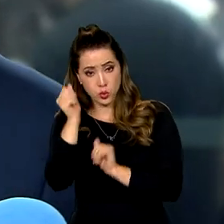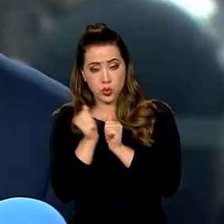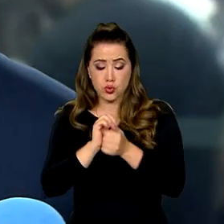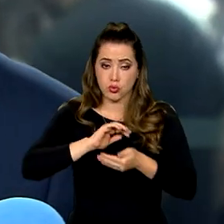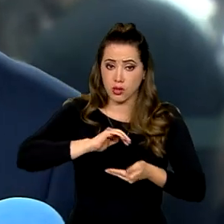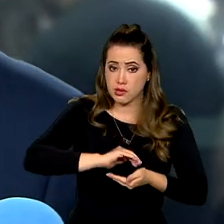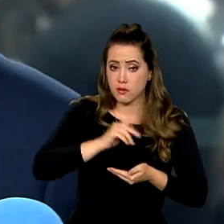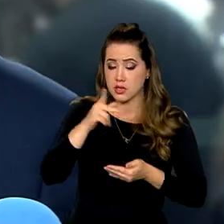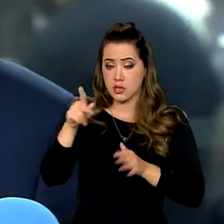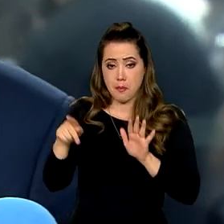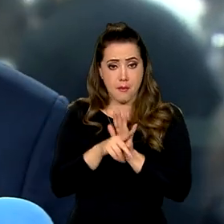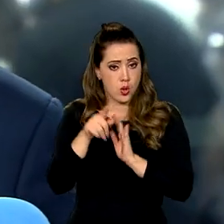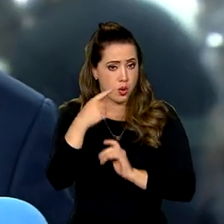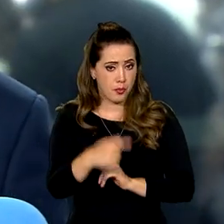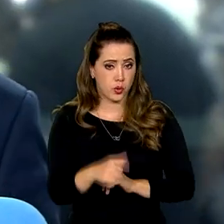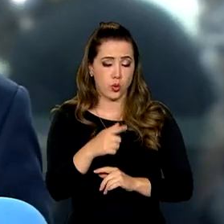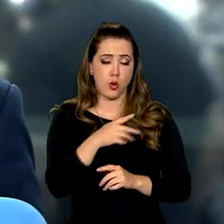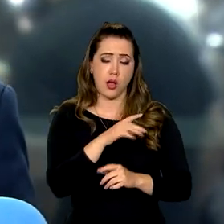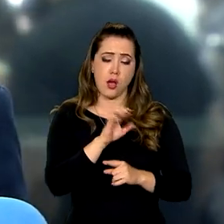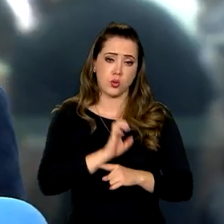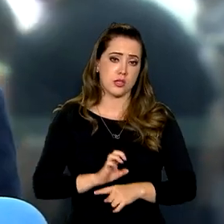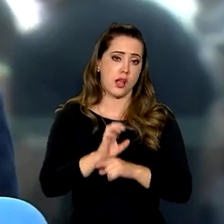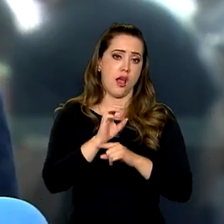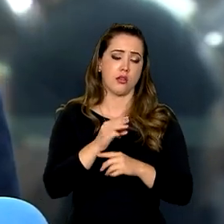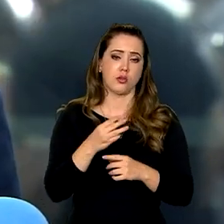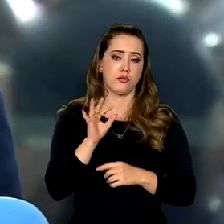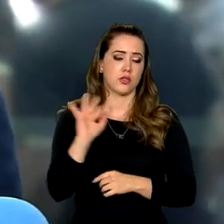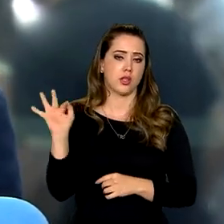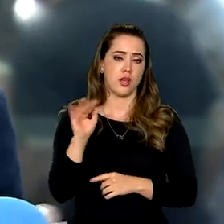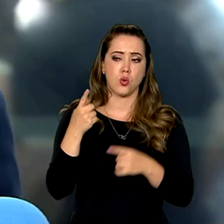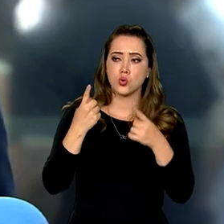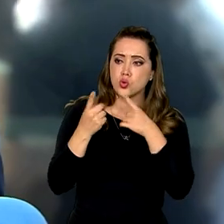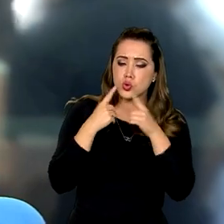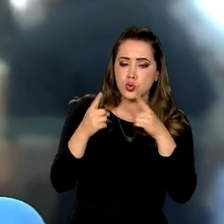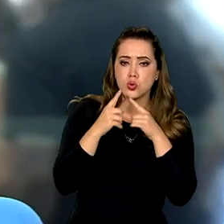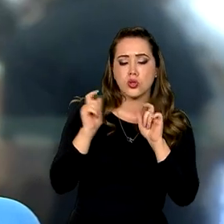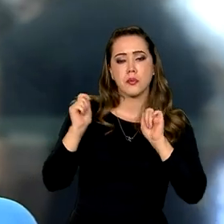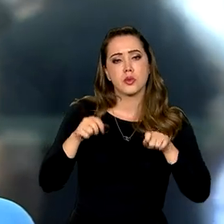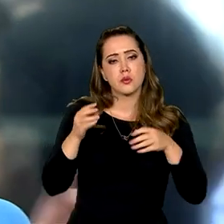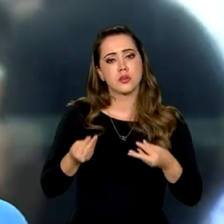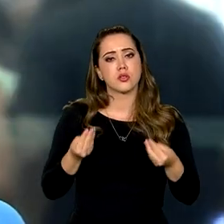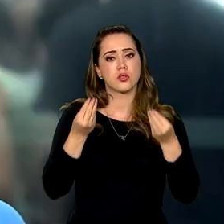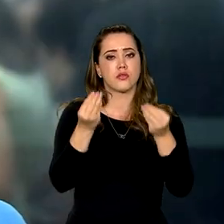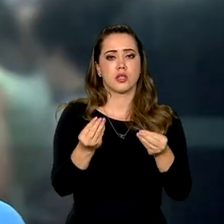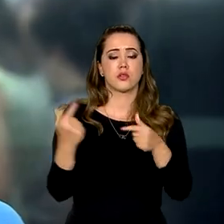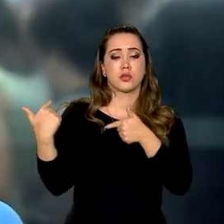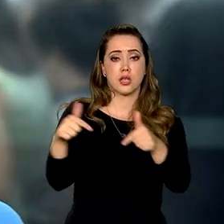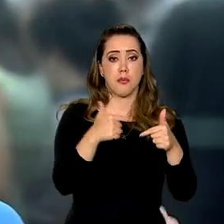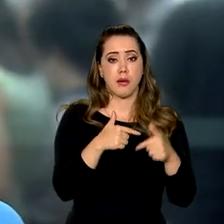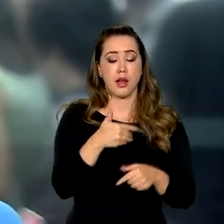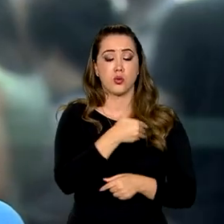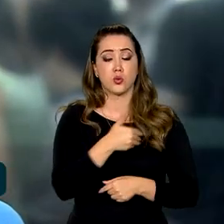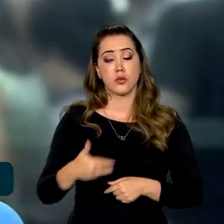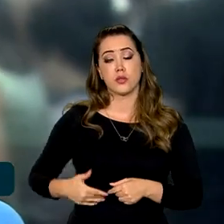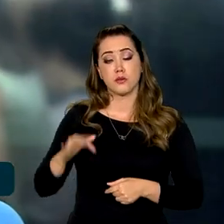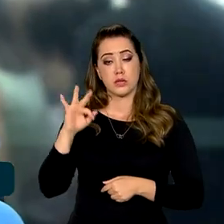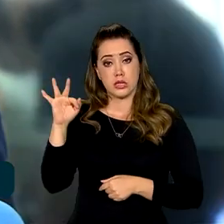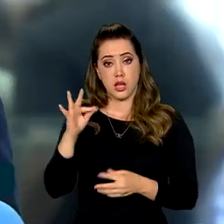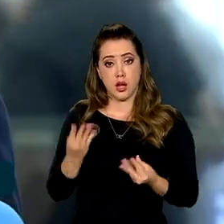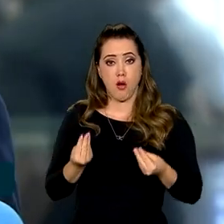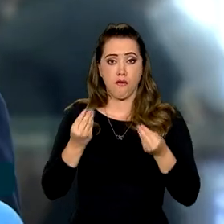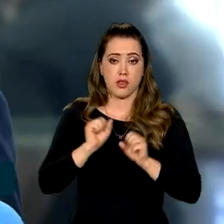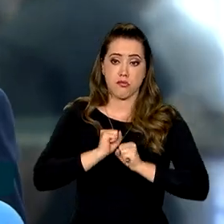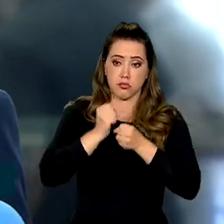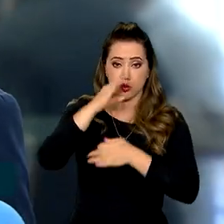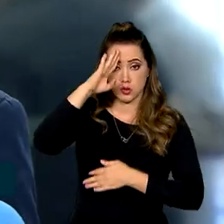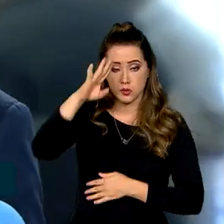Civil estadual e federal, discutir toda a empregabilidade das Forças Armadas naquilo que for